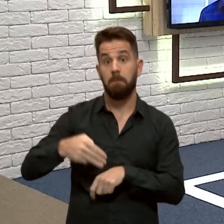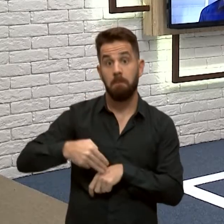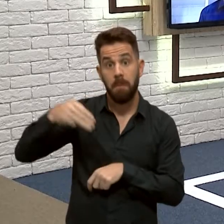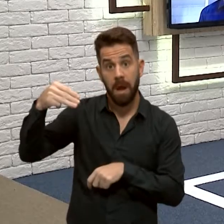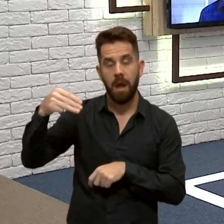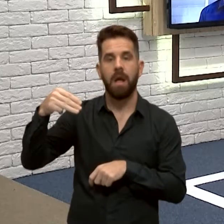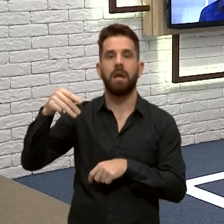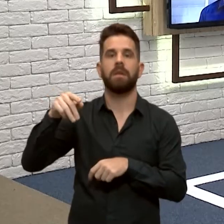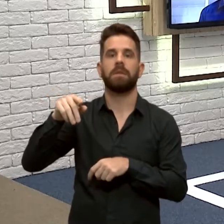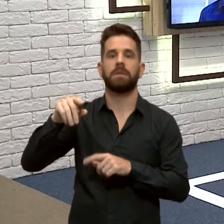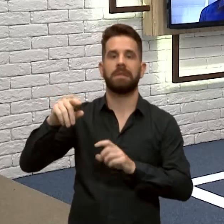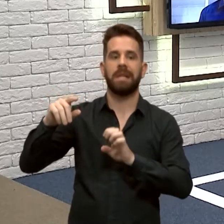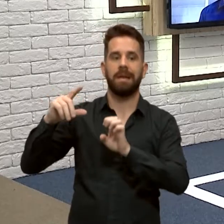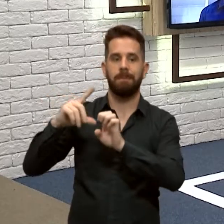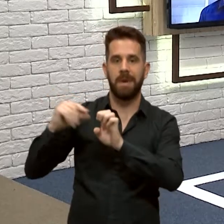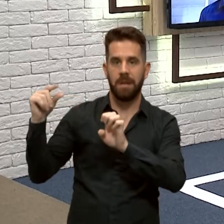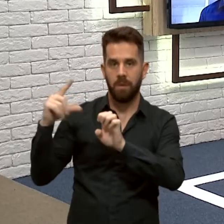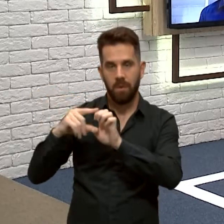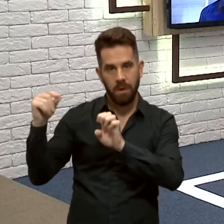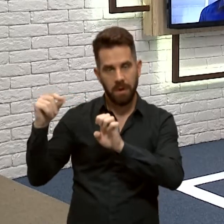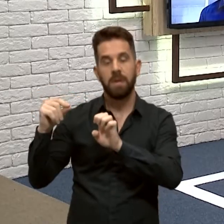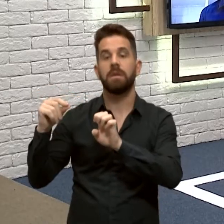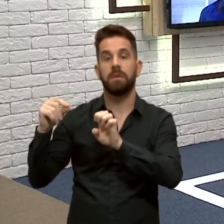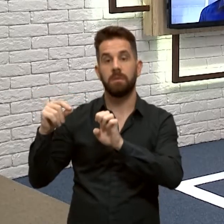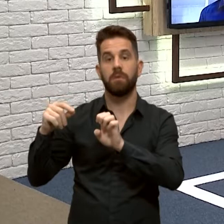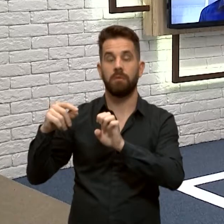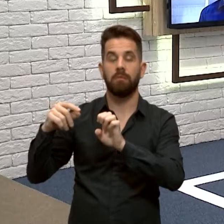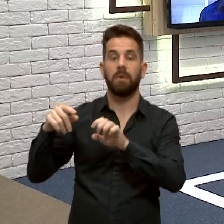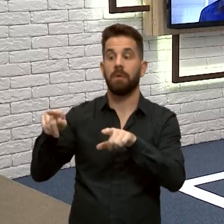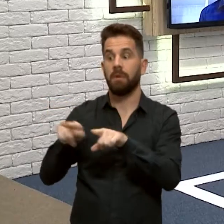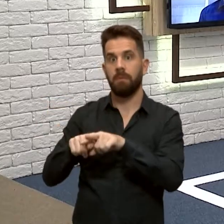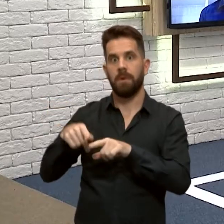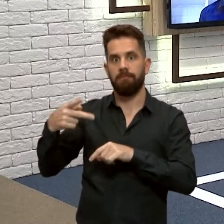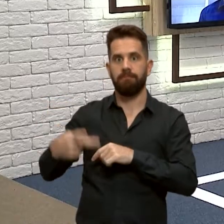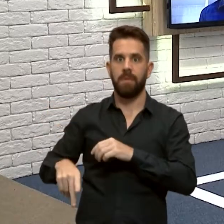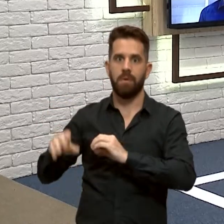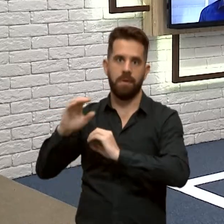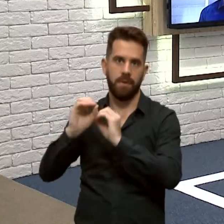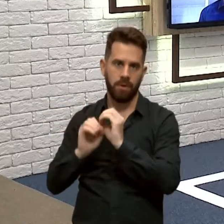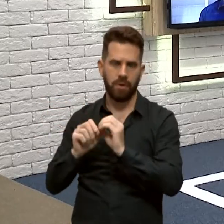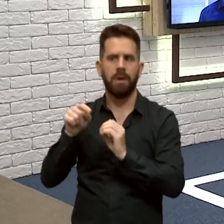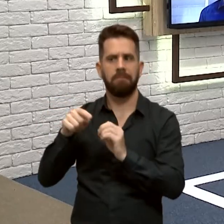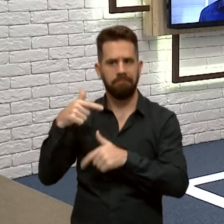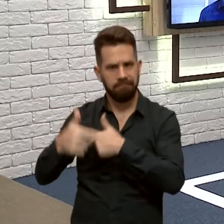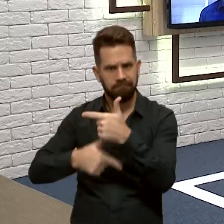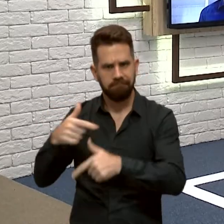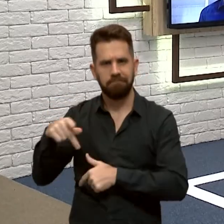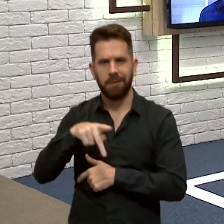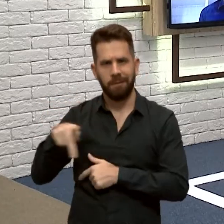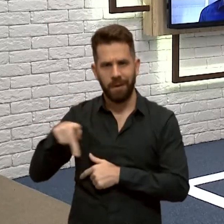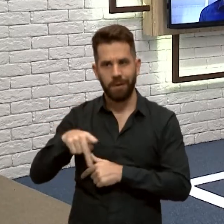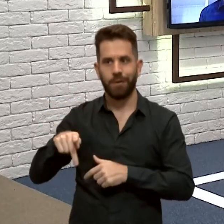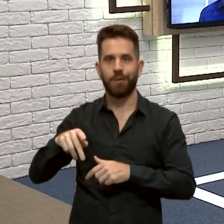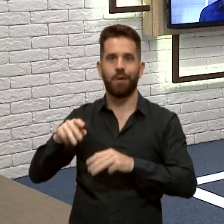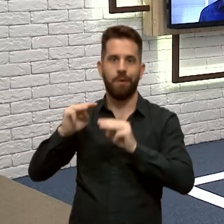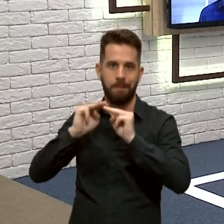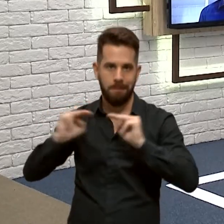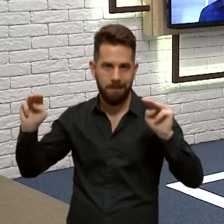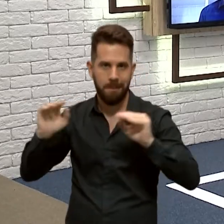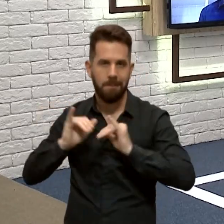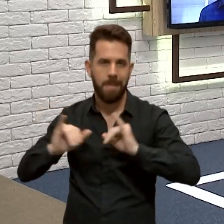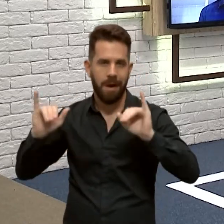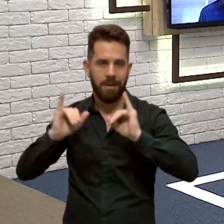e inovação aqui pela UFG, ele que atua como professor de marketing. Boa noite, Altair, seja bem-vindo também, tudo